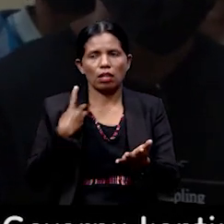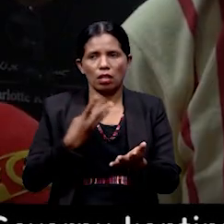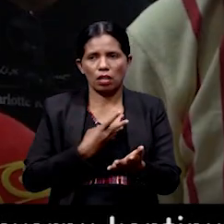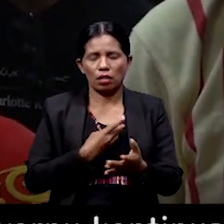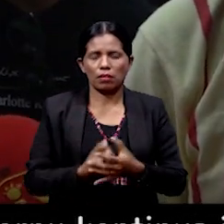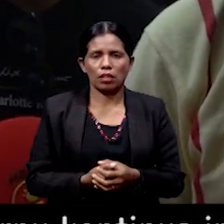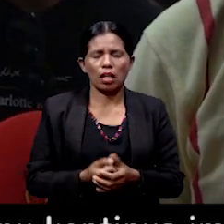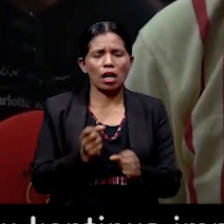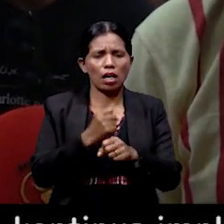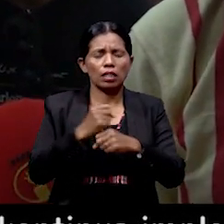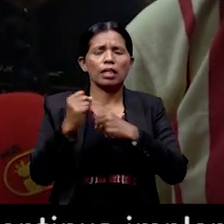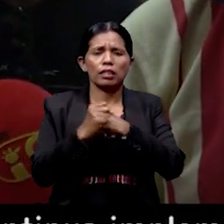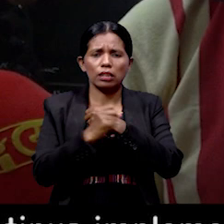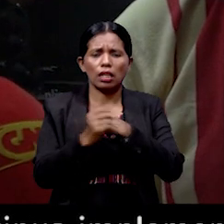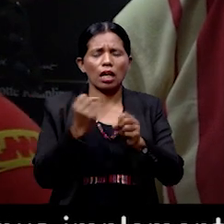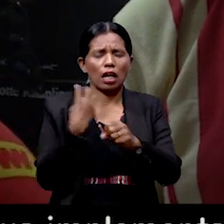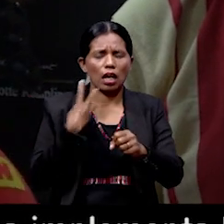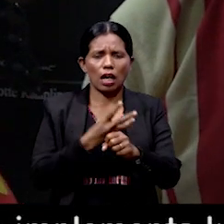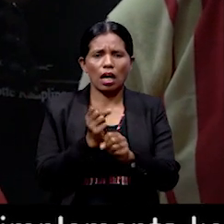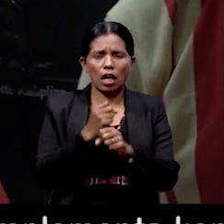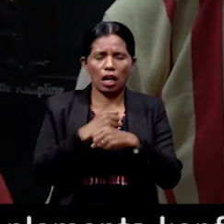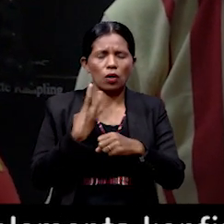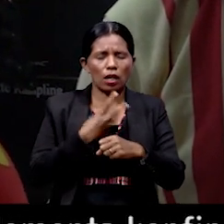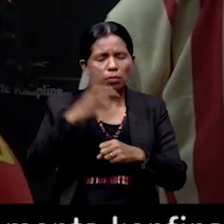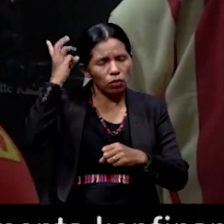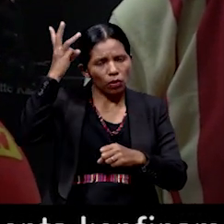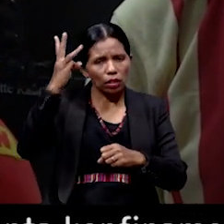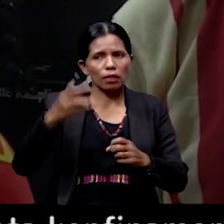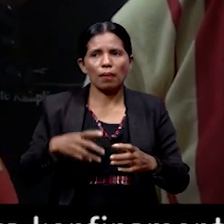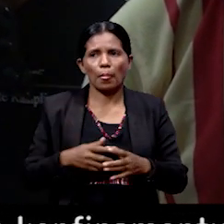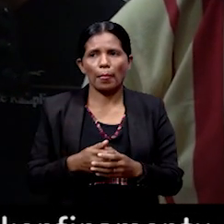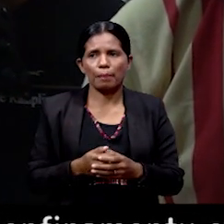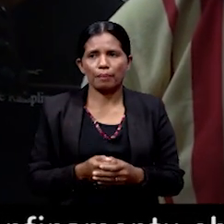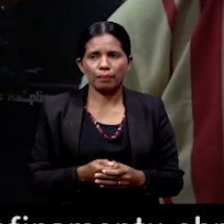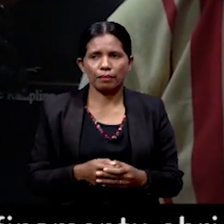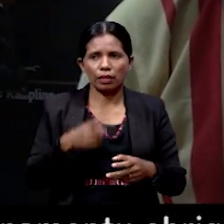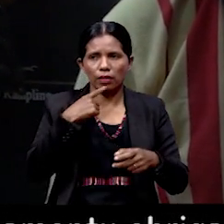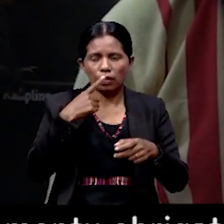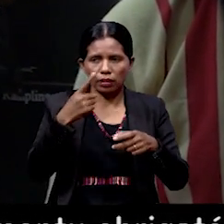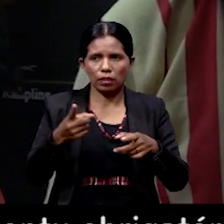volta. Tira tem haré, empresa de Timor, você não é esteros, mas bem internacional, se tem mesmo aquele setor,